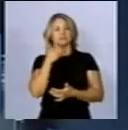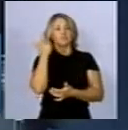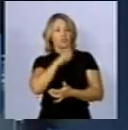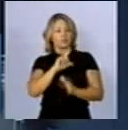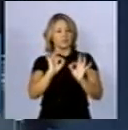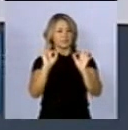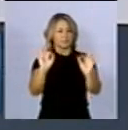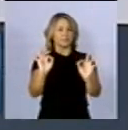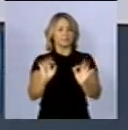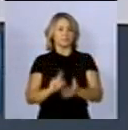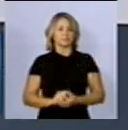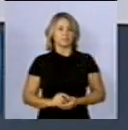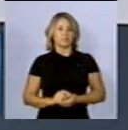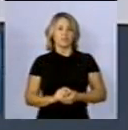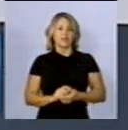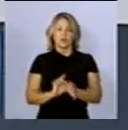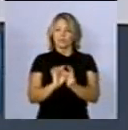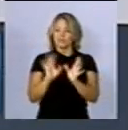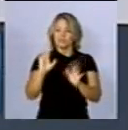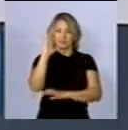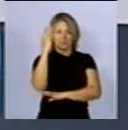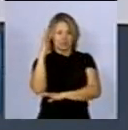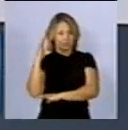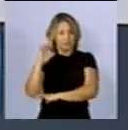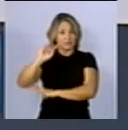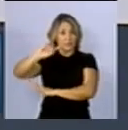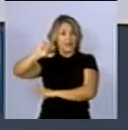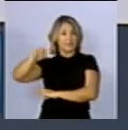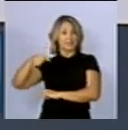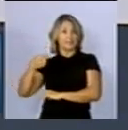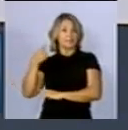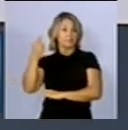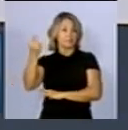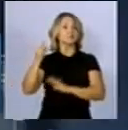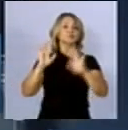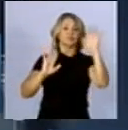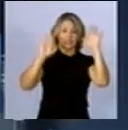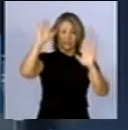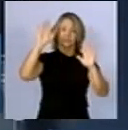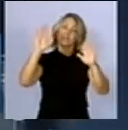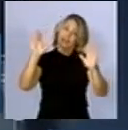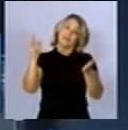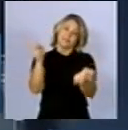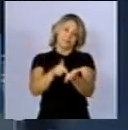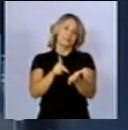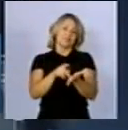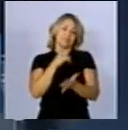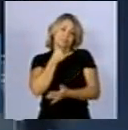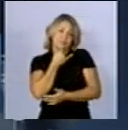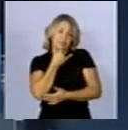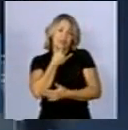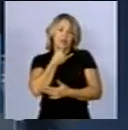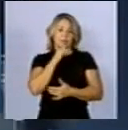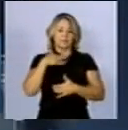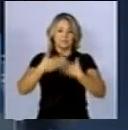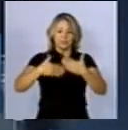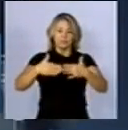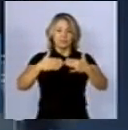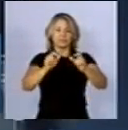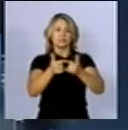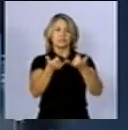rápido. Então o licenciamento ambiental é posterior ao leilão? Infelizmente é. No caso da geração não. No caso das